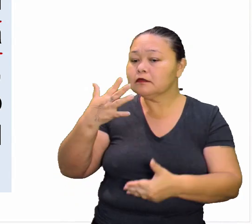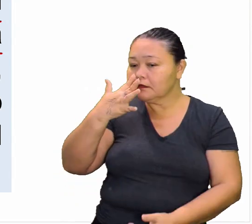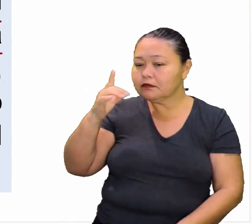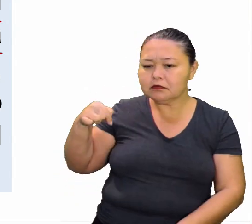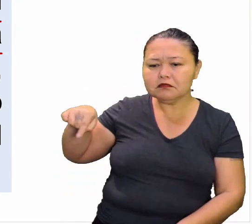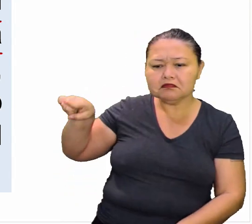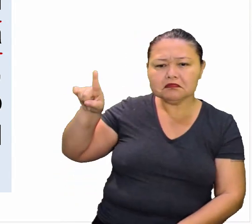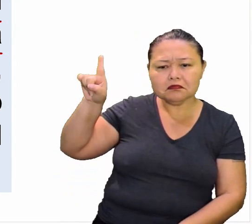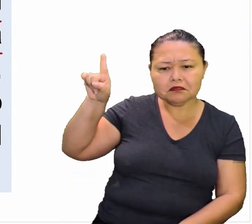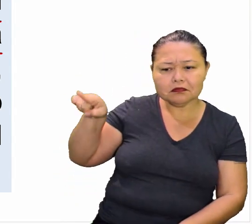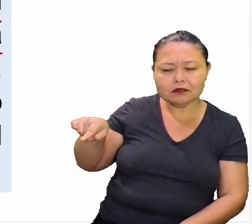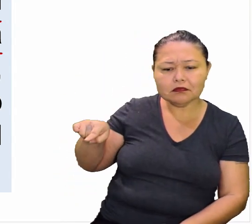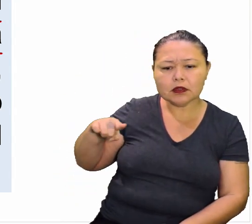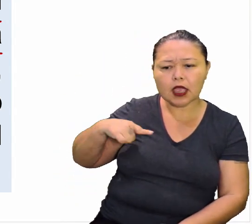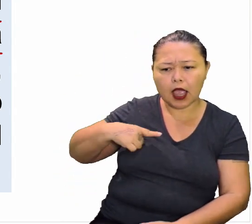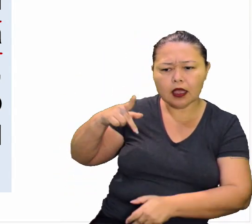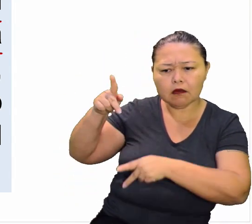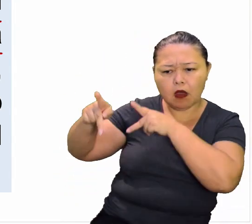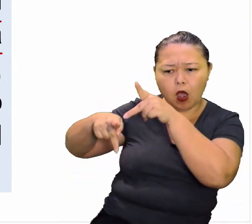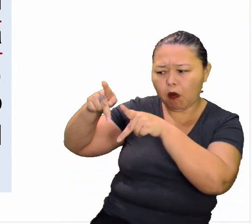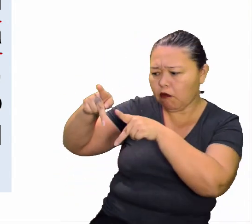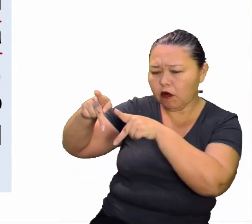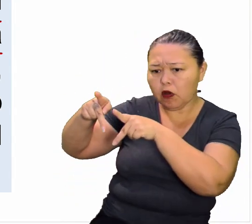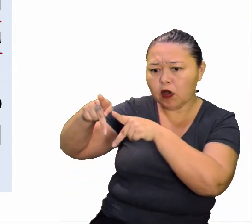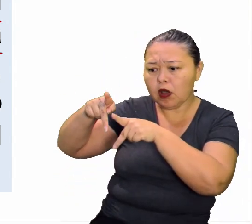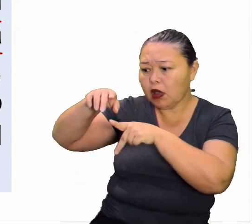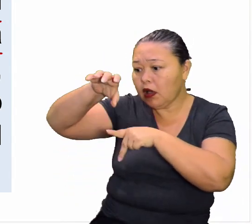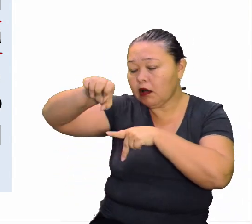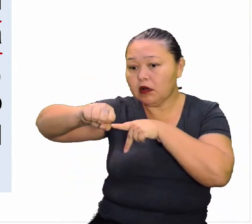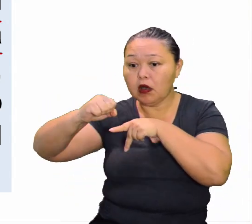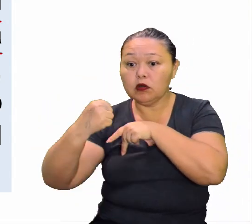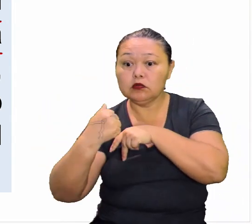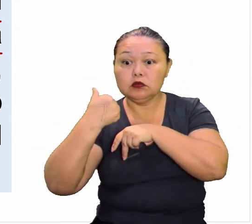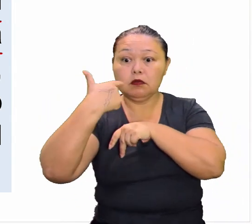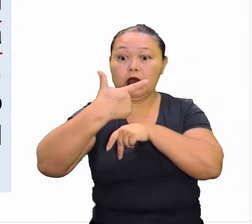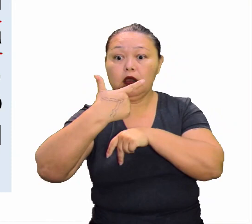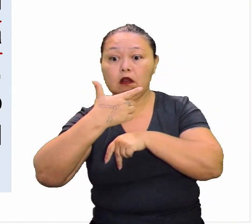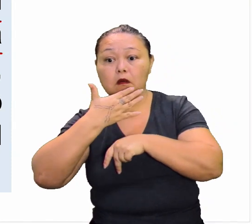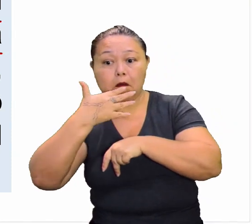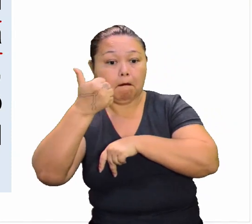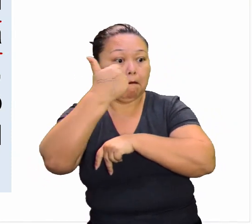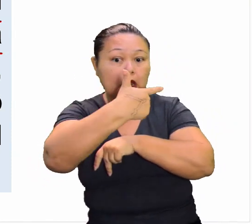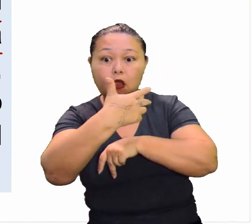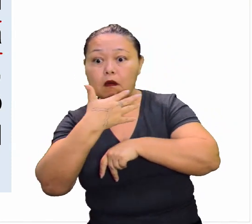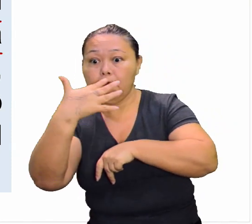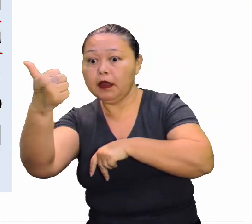observem que cada povo acaba sendo superior ao outro.